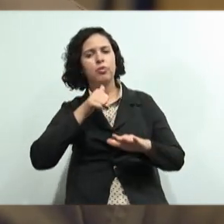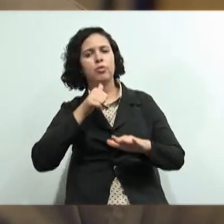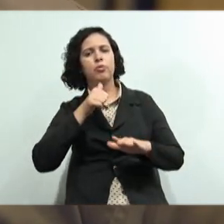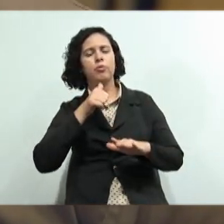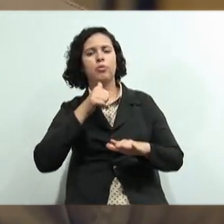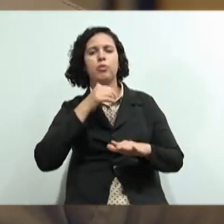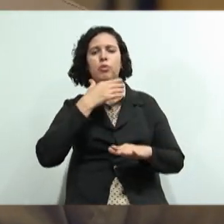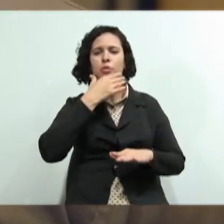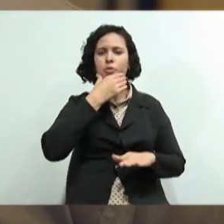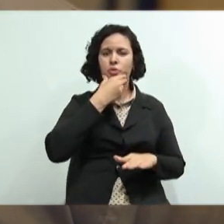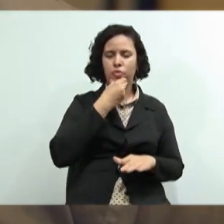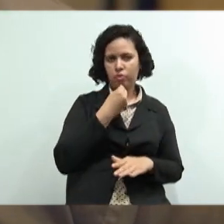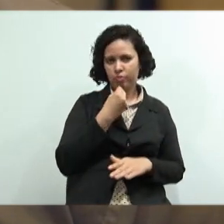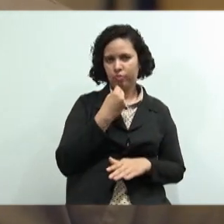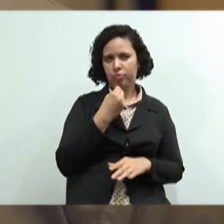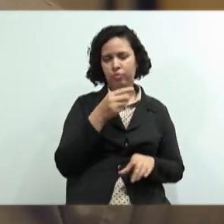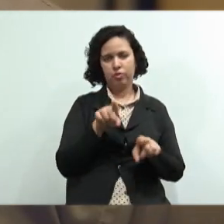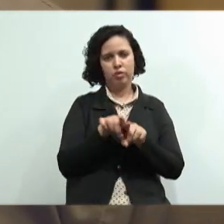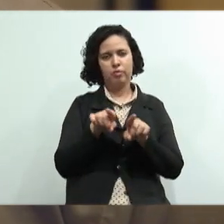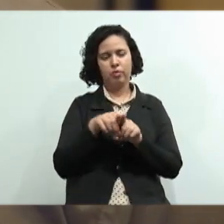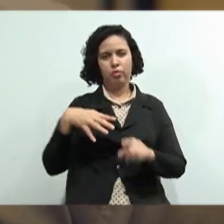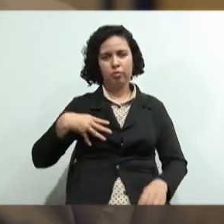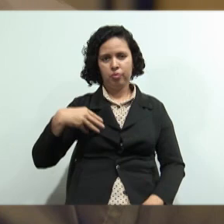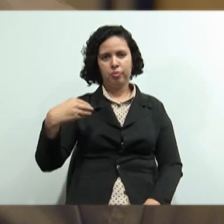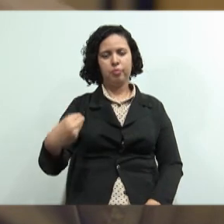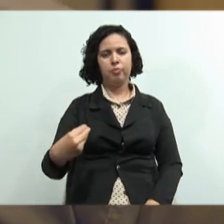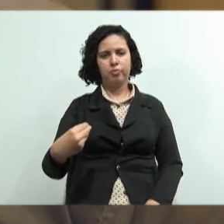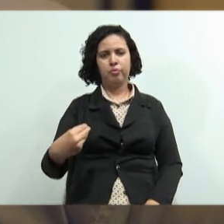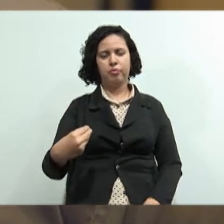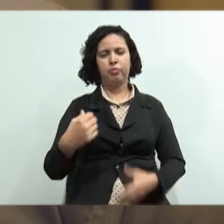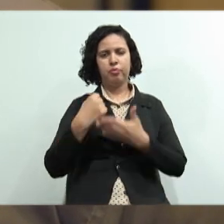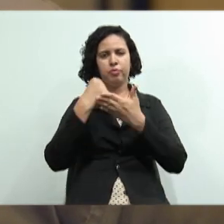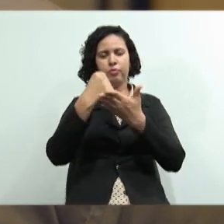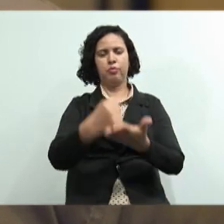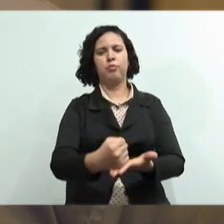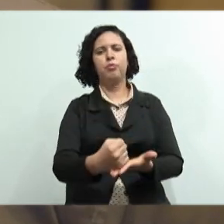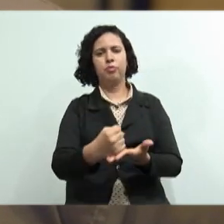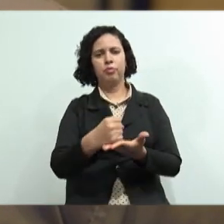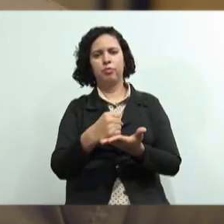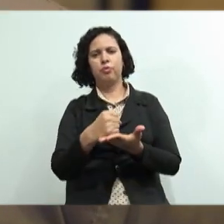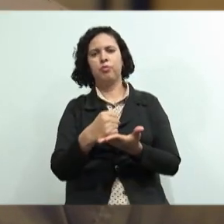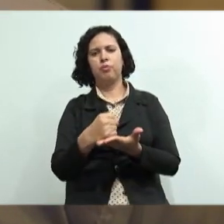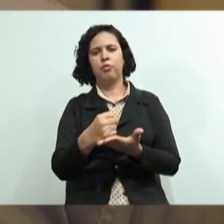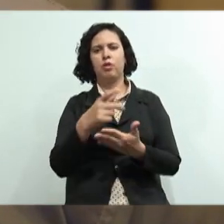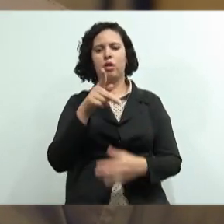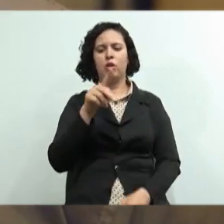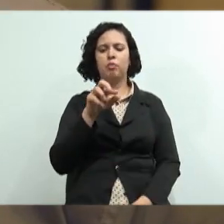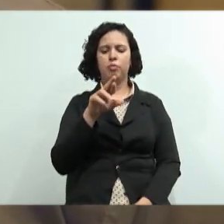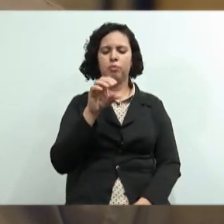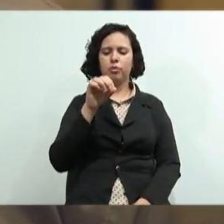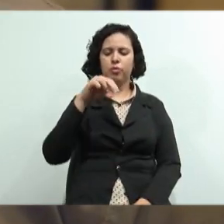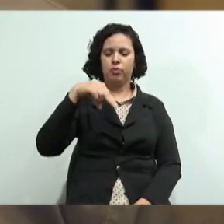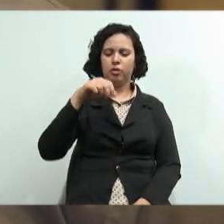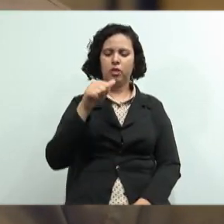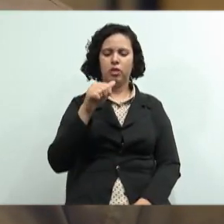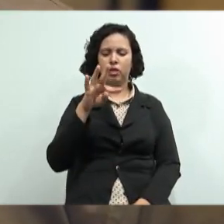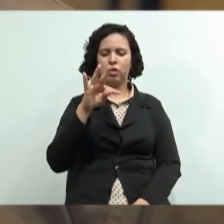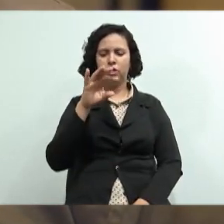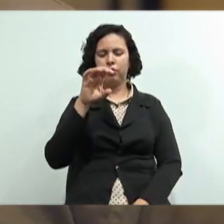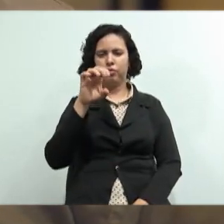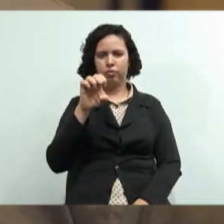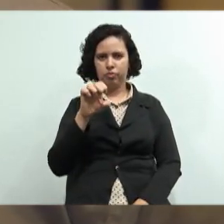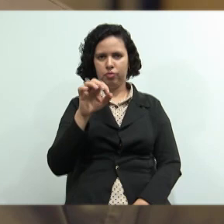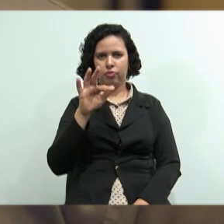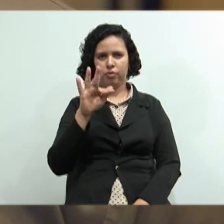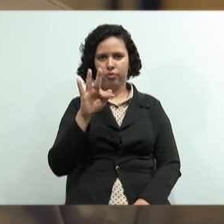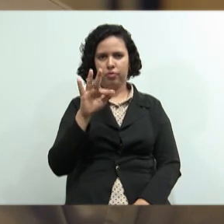né? Até o filho, como uma forma de incentivo, né? O programa hoje, o PRONAF, ele abrange